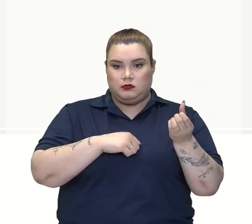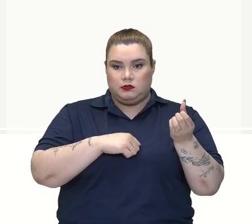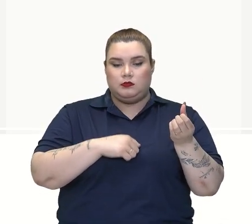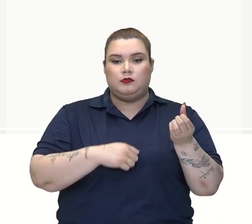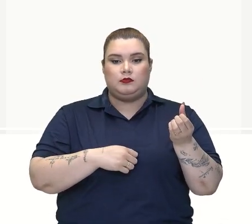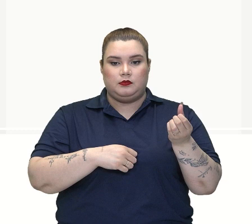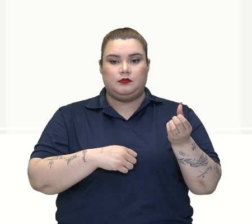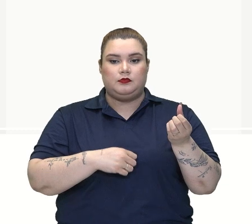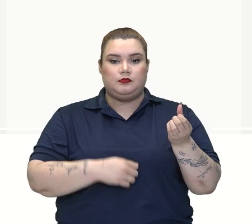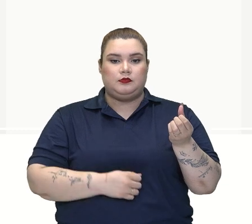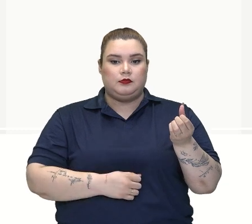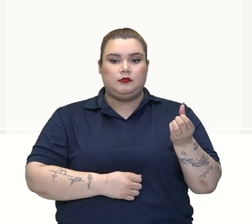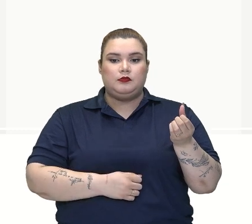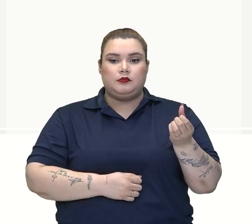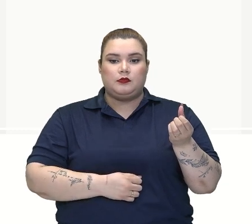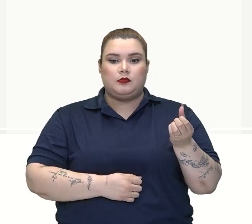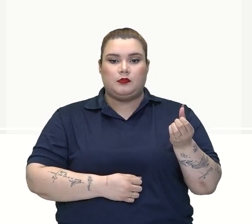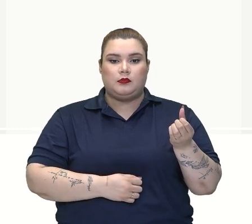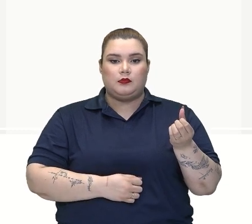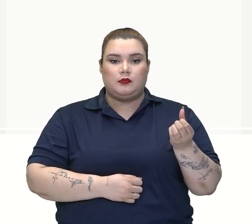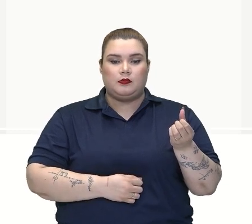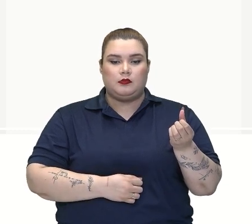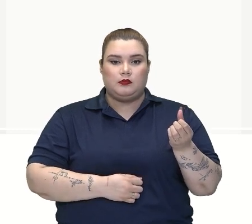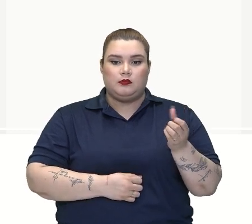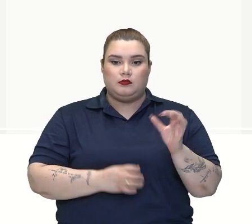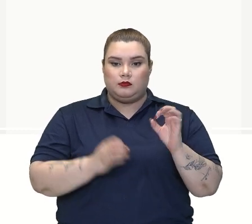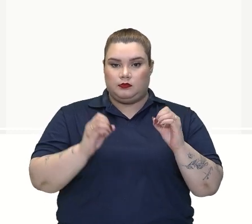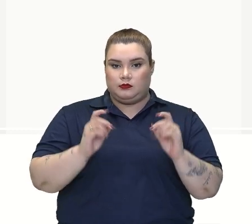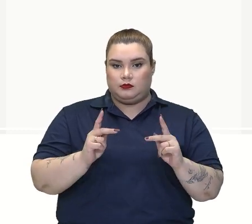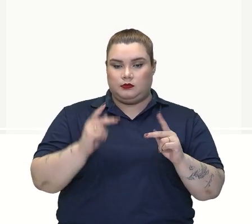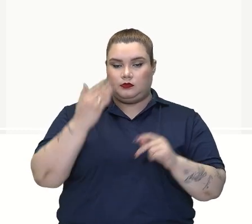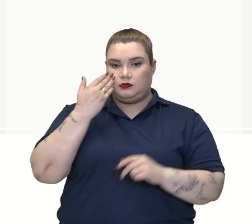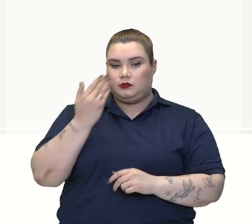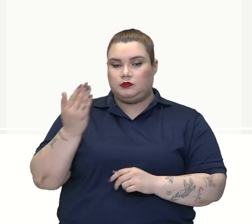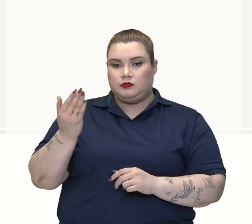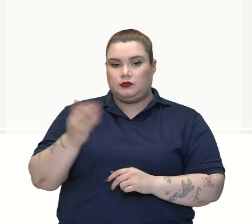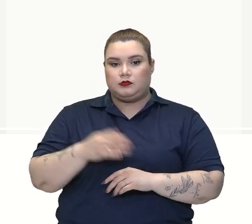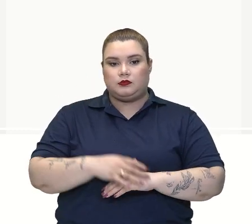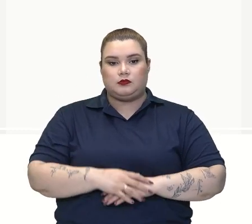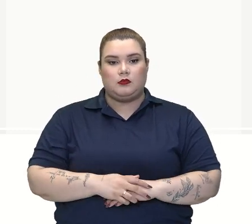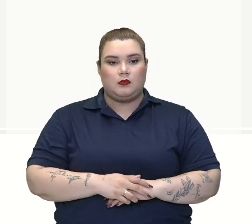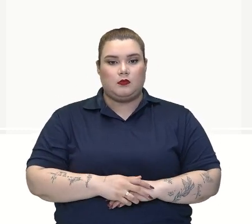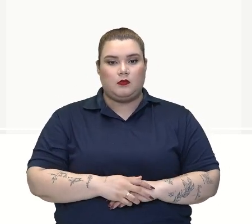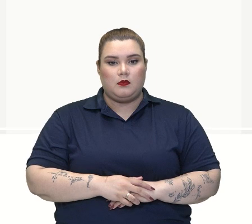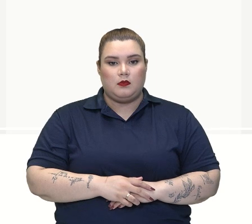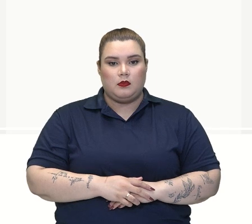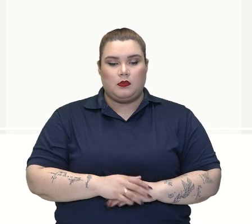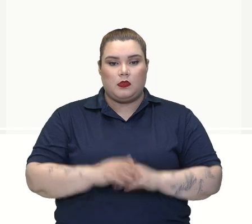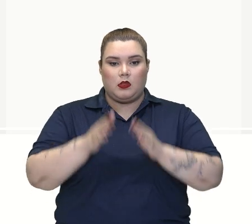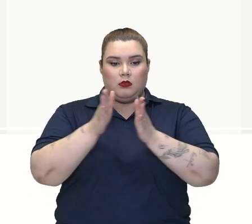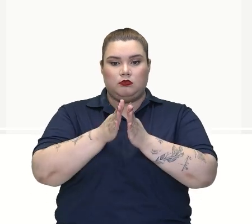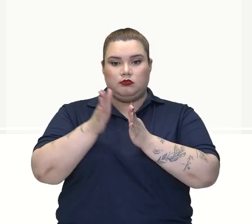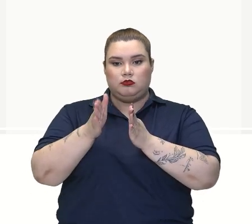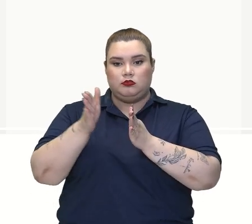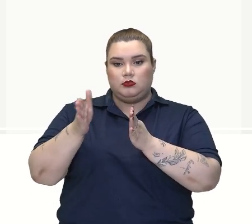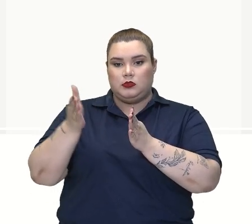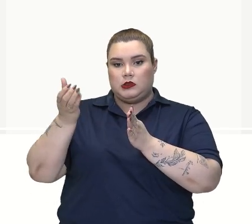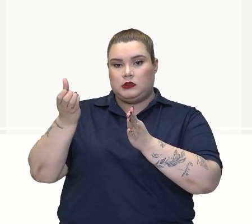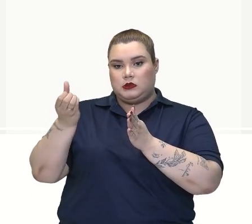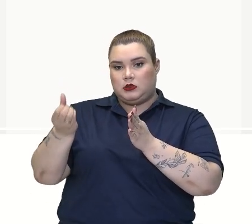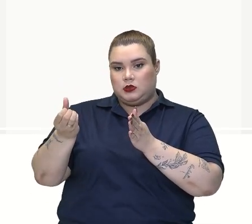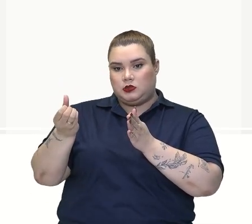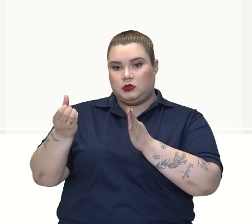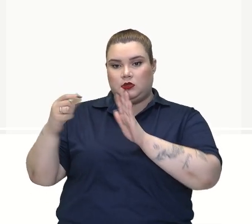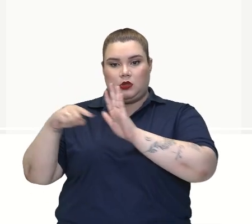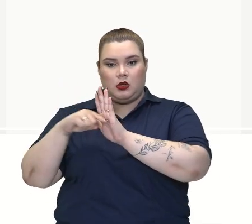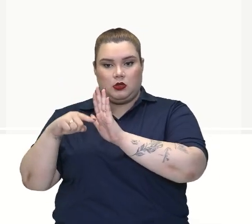valores de distância do centro para a direita, tá bom? Aqui vai ser o 6 positivo. E a 6 unidades para a esquerda. Então aqui vai ser